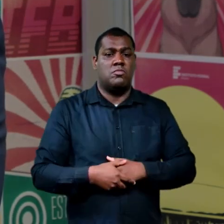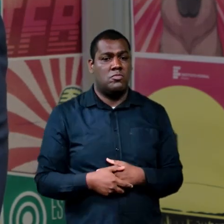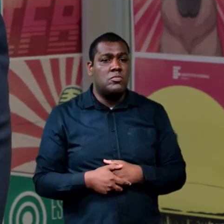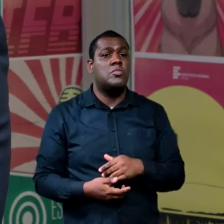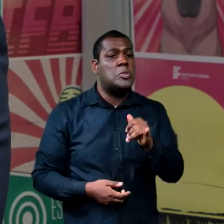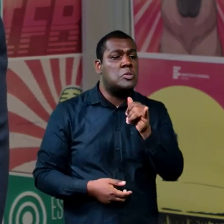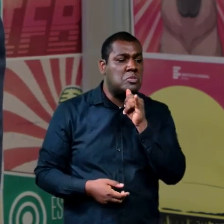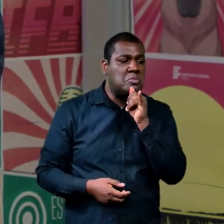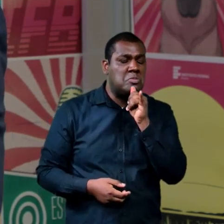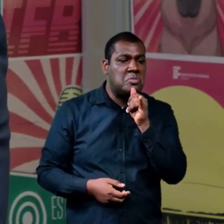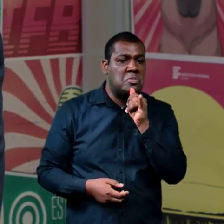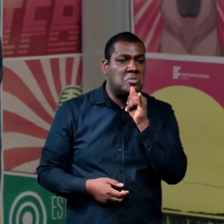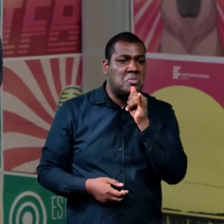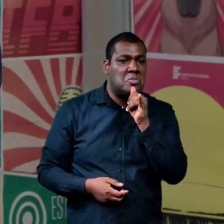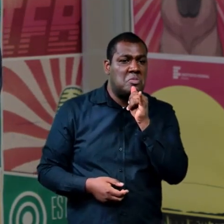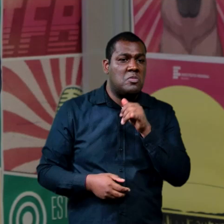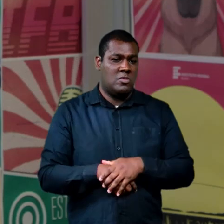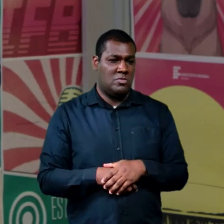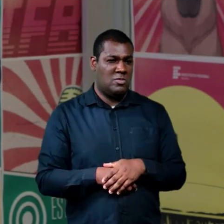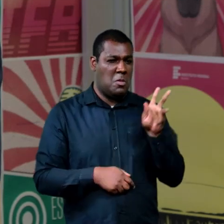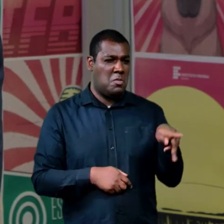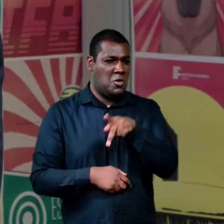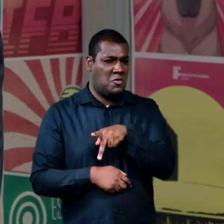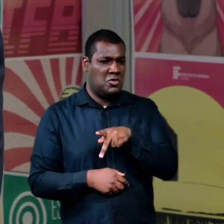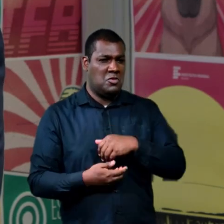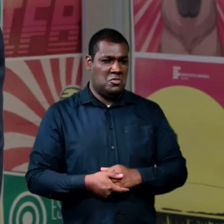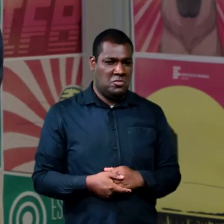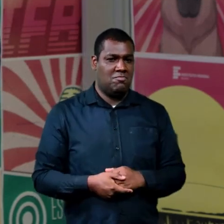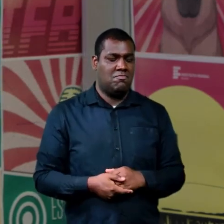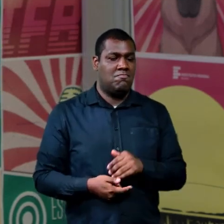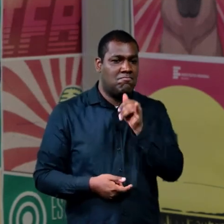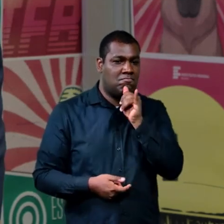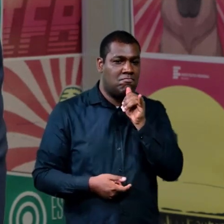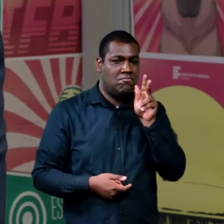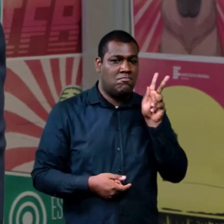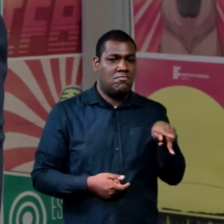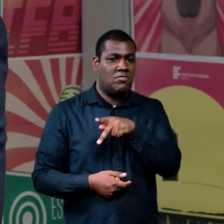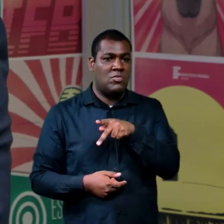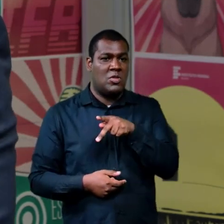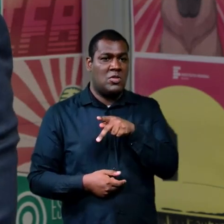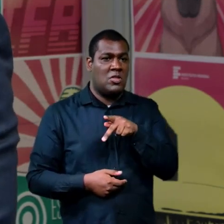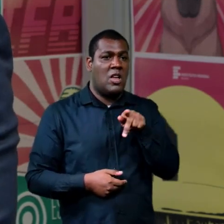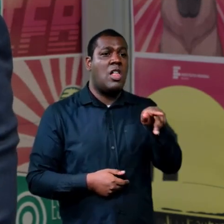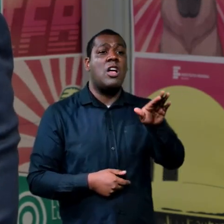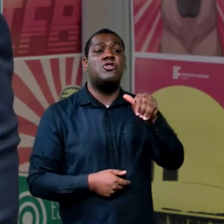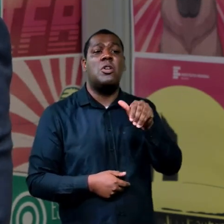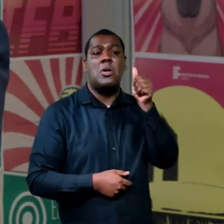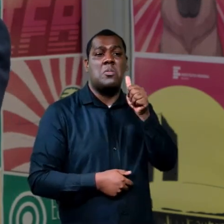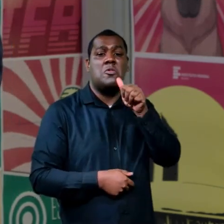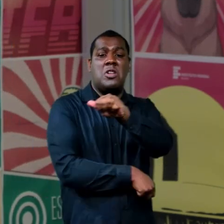exemplo, vamos supor que um professor ele se aproxime de uma aluna e exija dessa